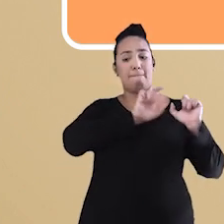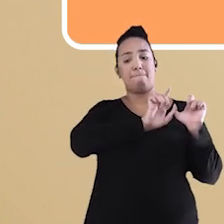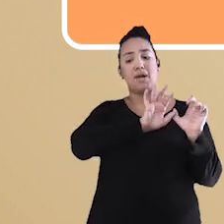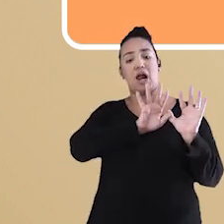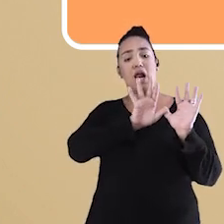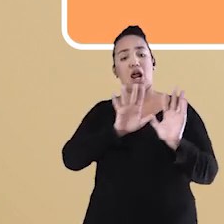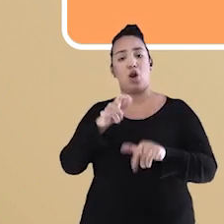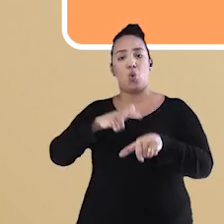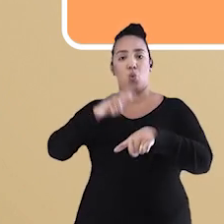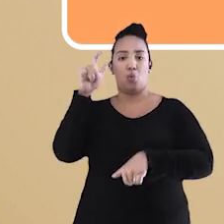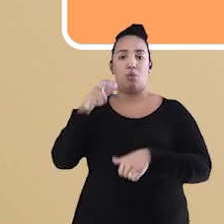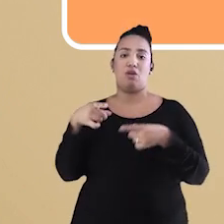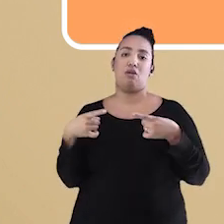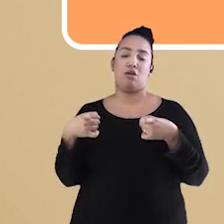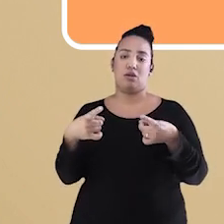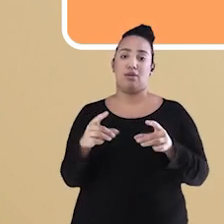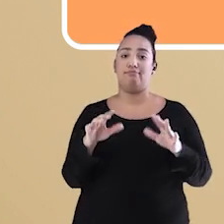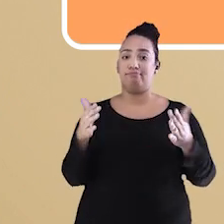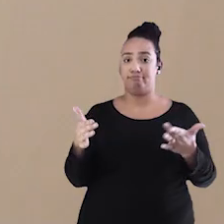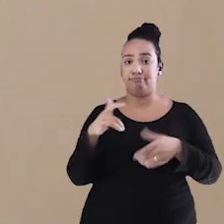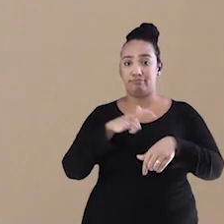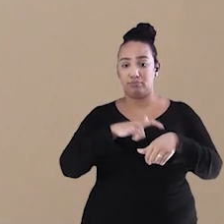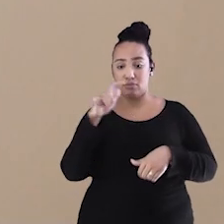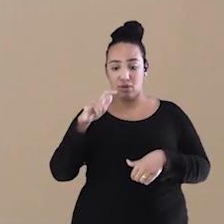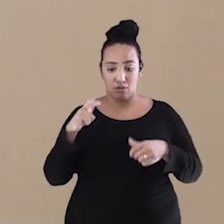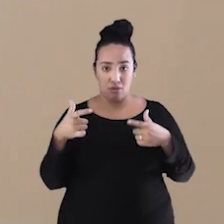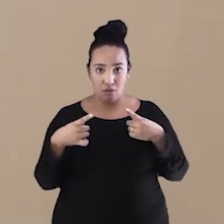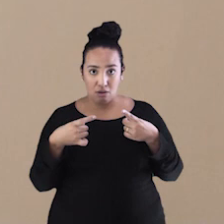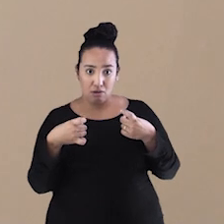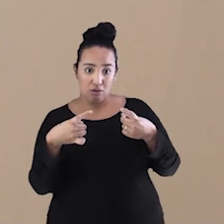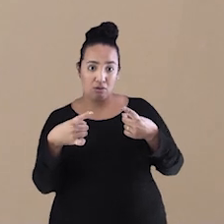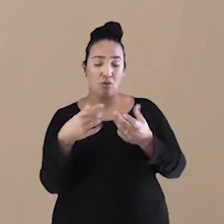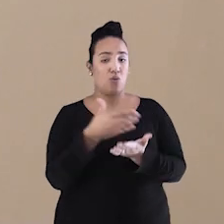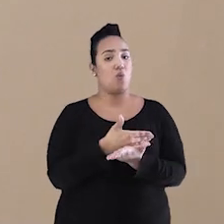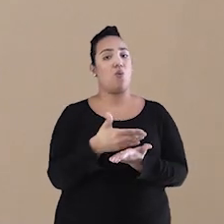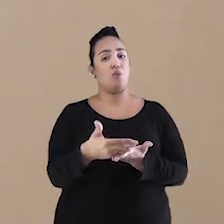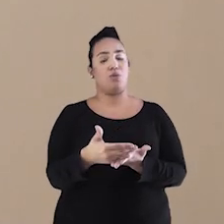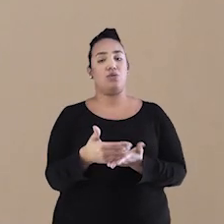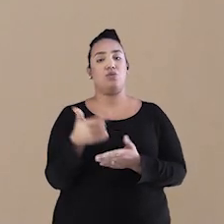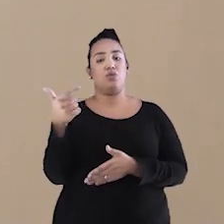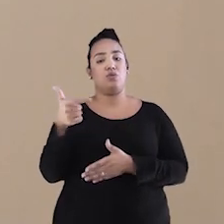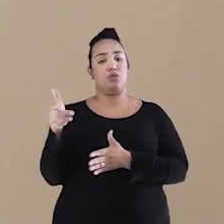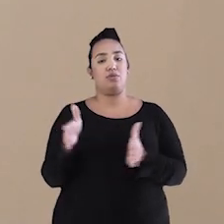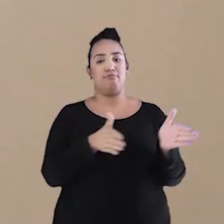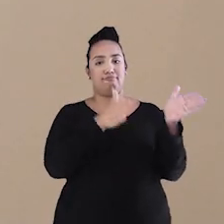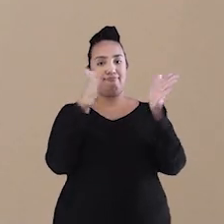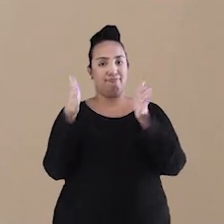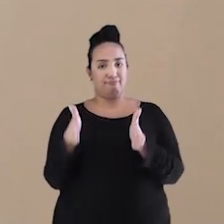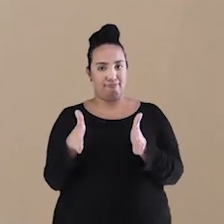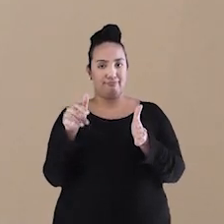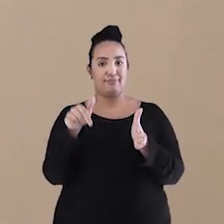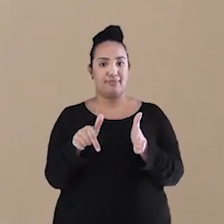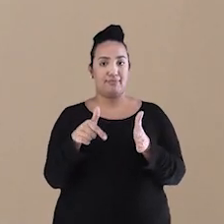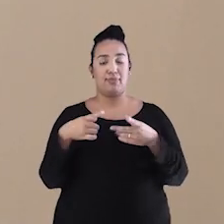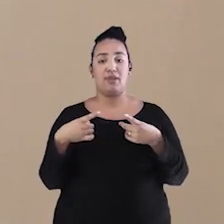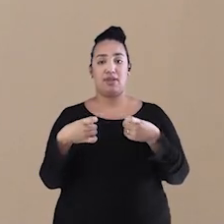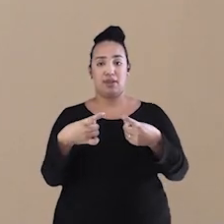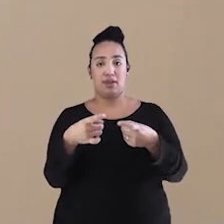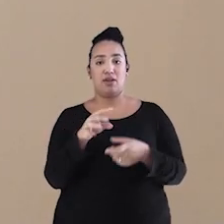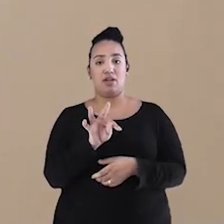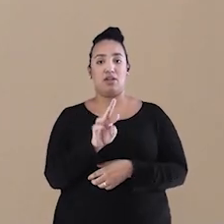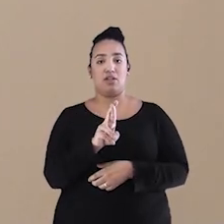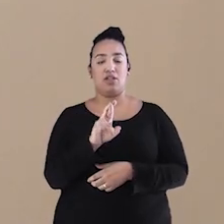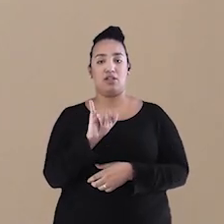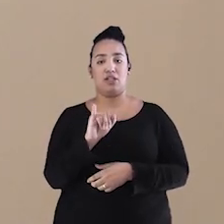das tropas para o campo de batalha. Ao chegarem nos locais dos conflitos, iniciava-se a segunda fase da guerra,